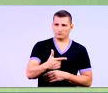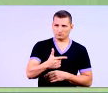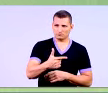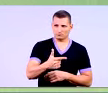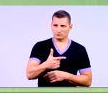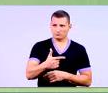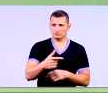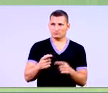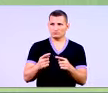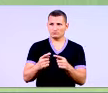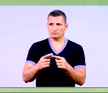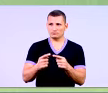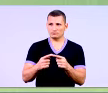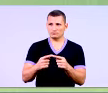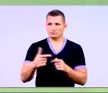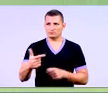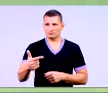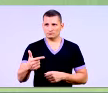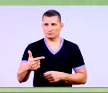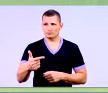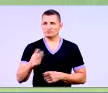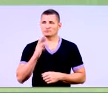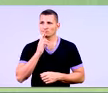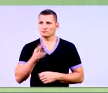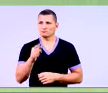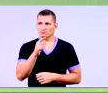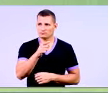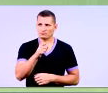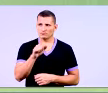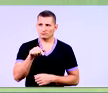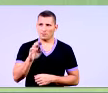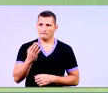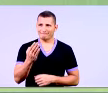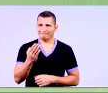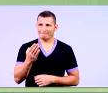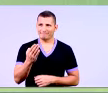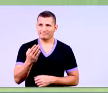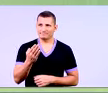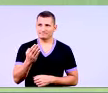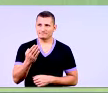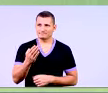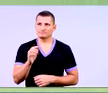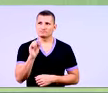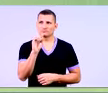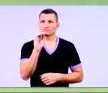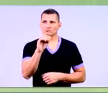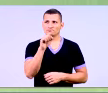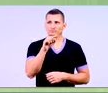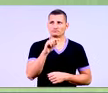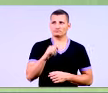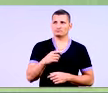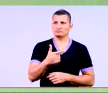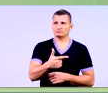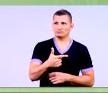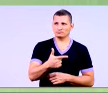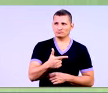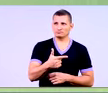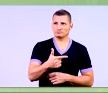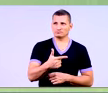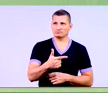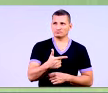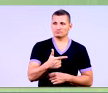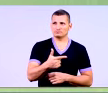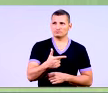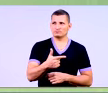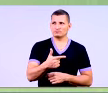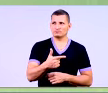então resultado dessa expressão é falso falso então se eu coloco aqui dois maior opa